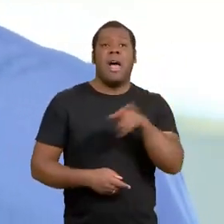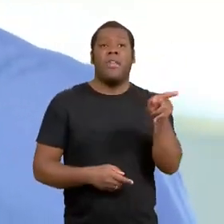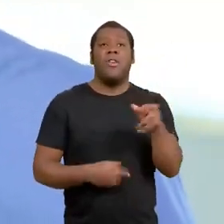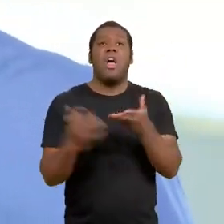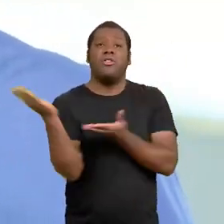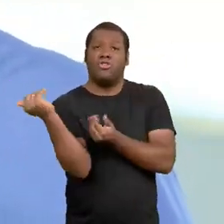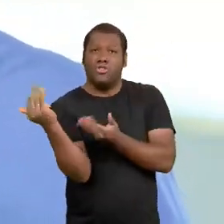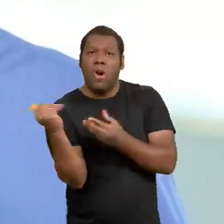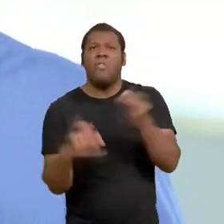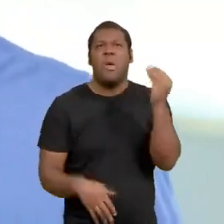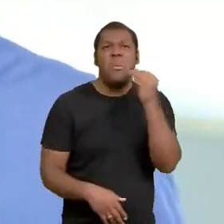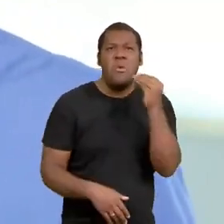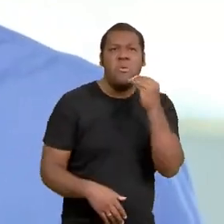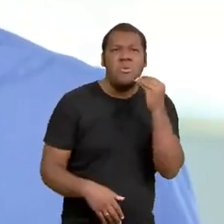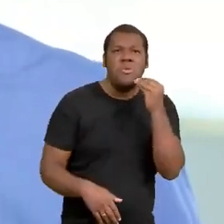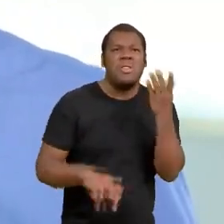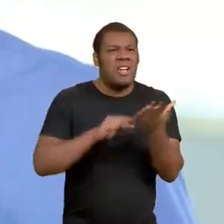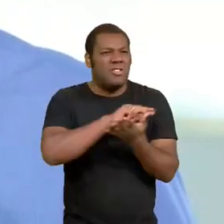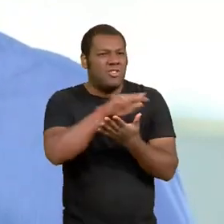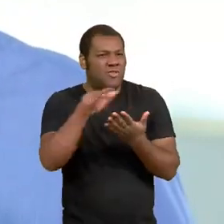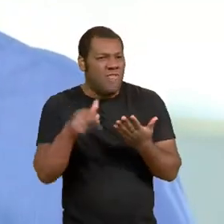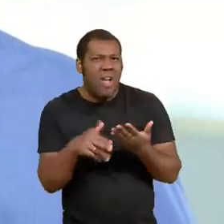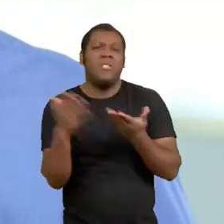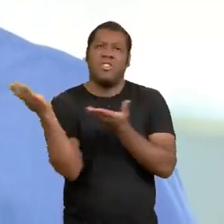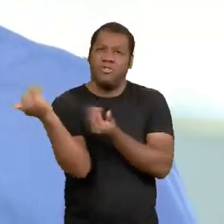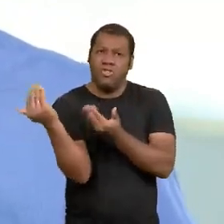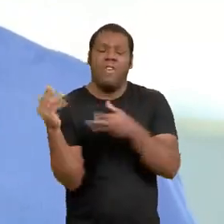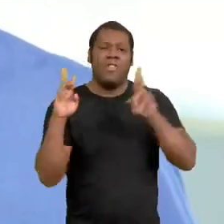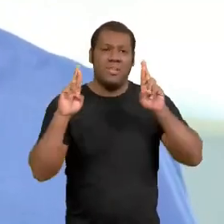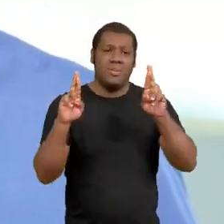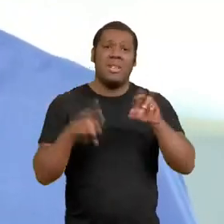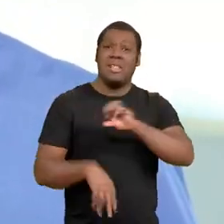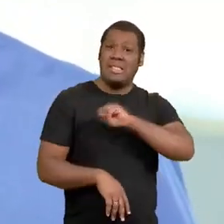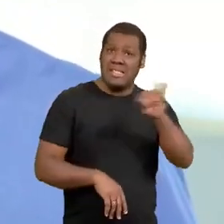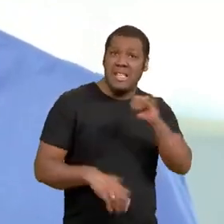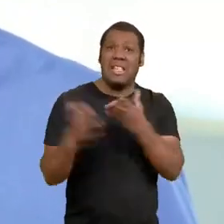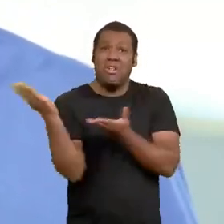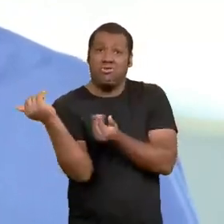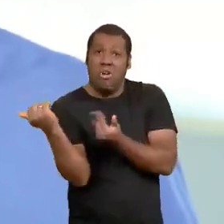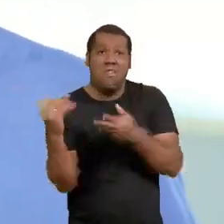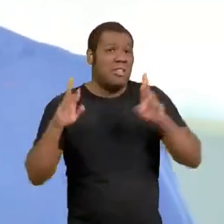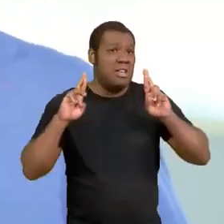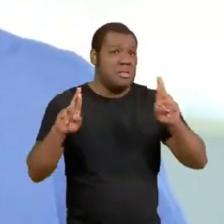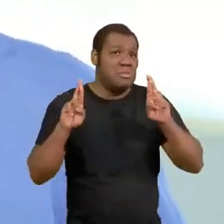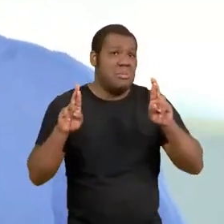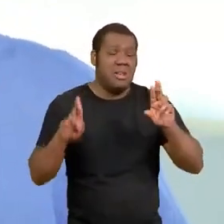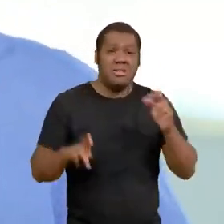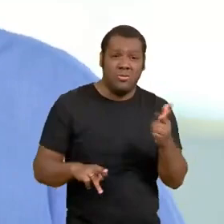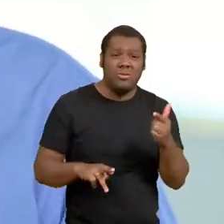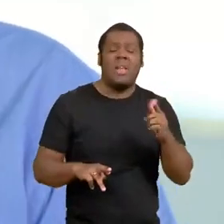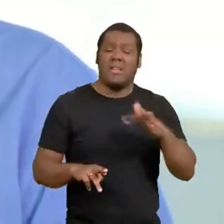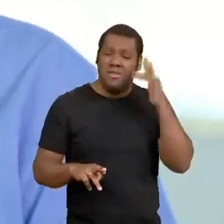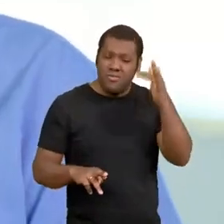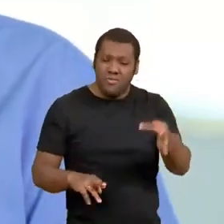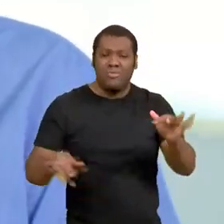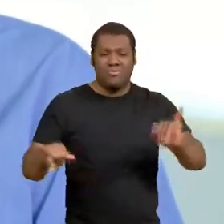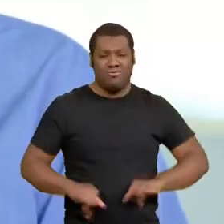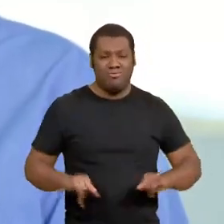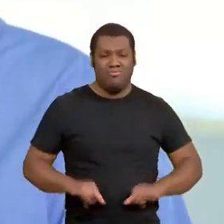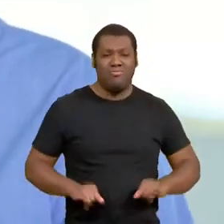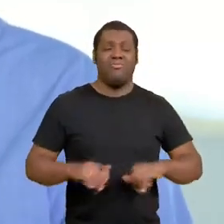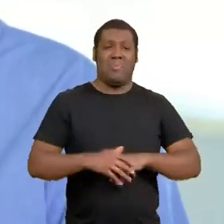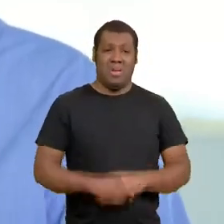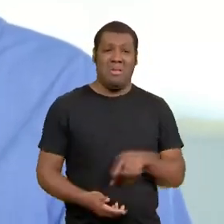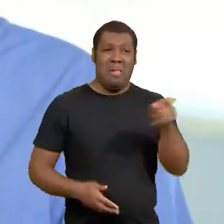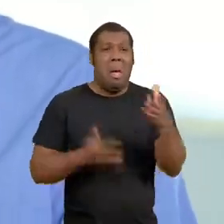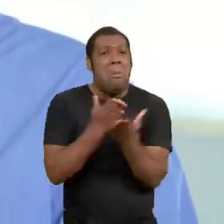a esperança. Porque um jovem sem esperança, ele efetivamente vai sofrer muito, ele pode ser desencaminhado. É preciso a